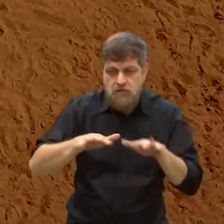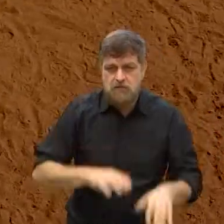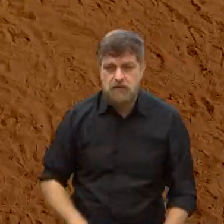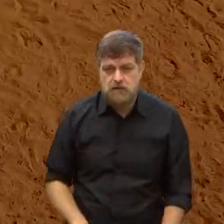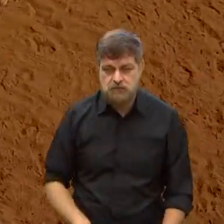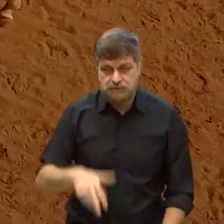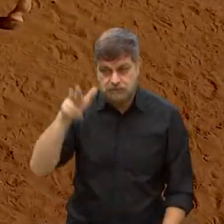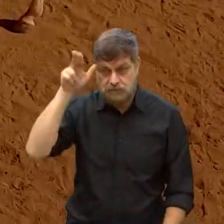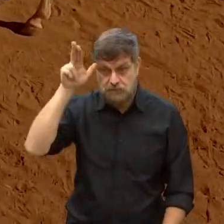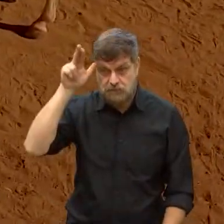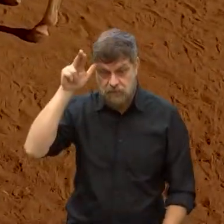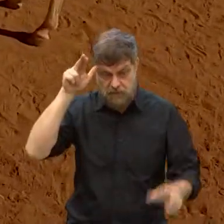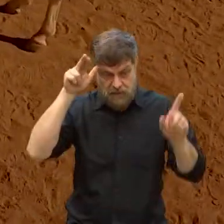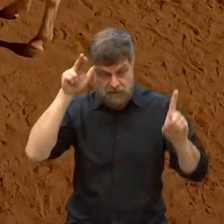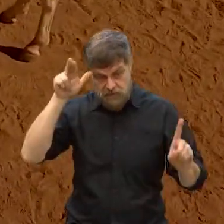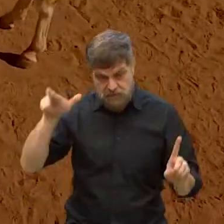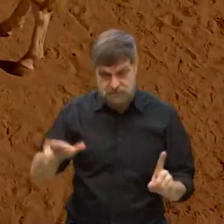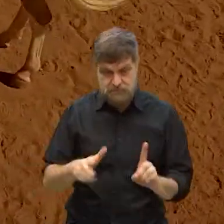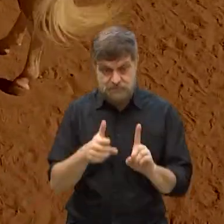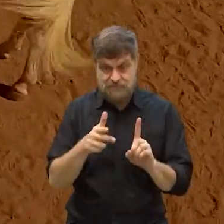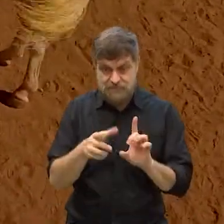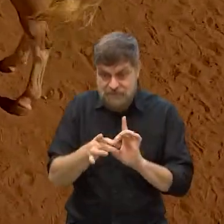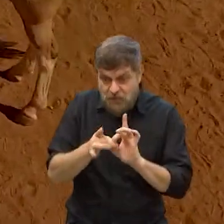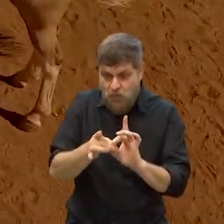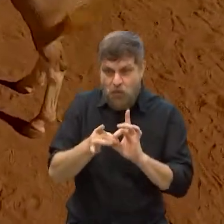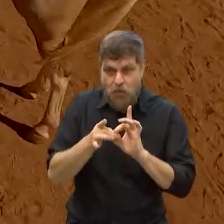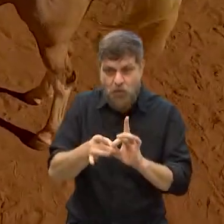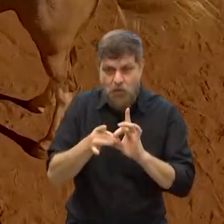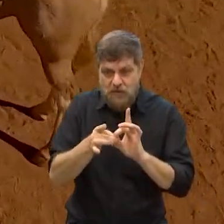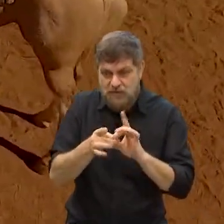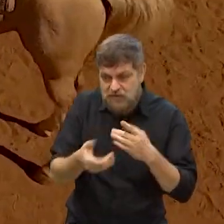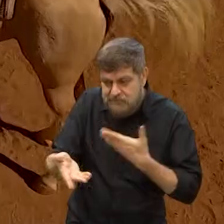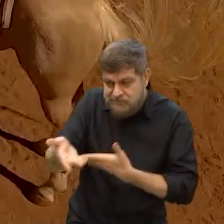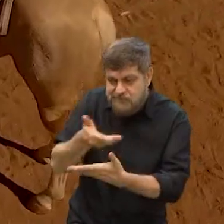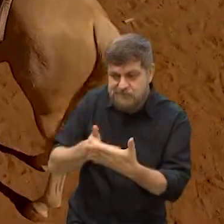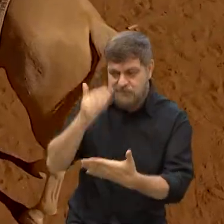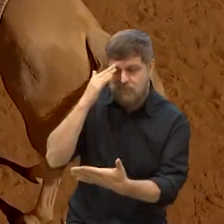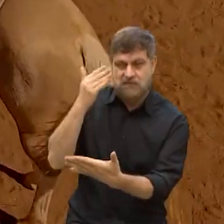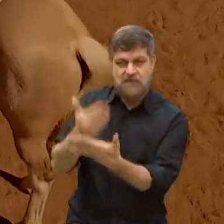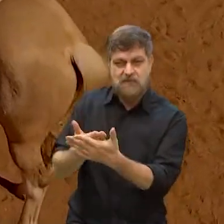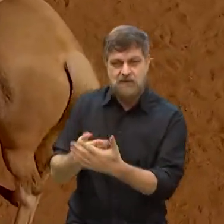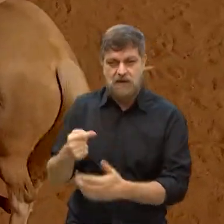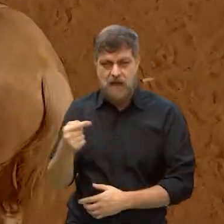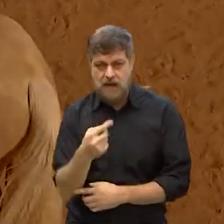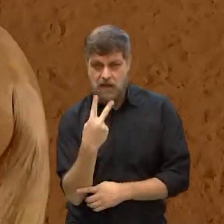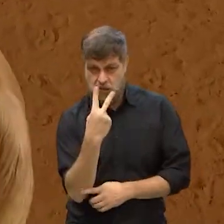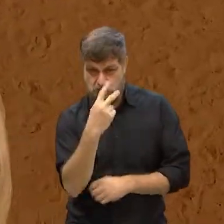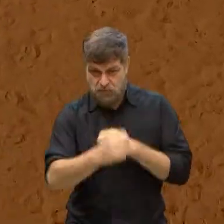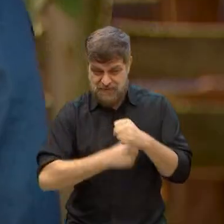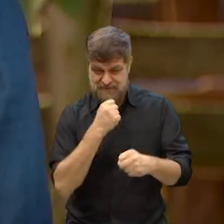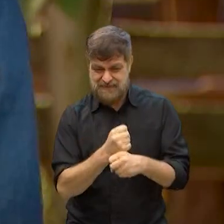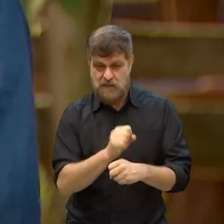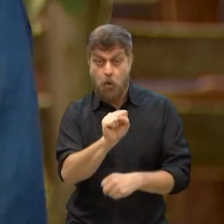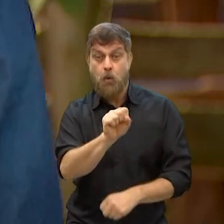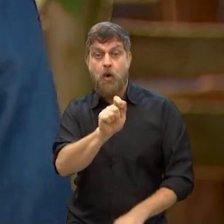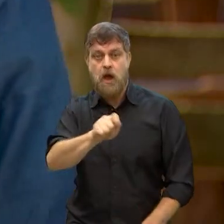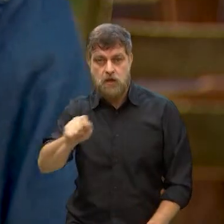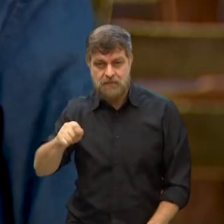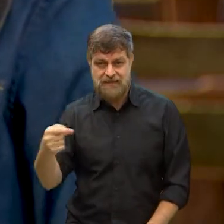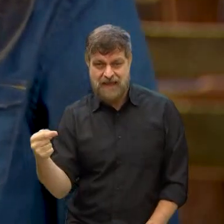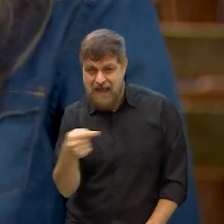cada movimento, a sintonia entre o homem e o animal, num processo de confiança. Ela está